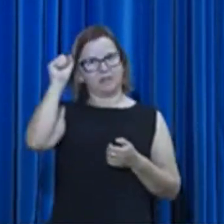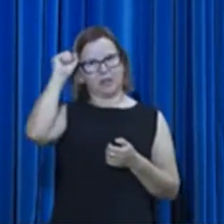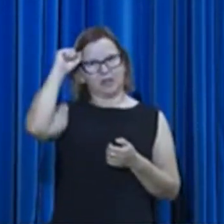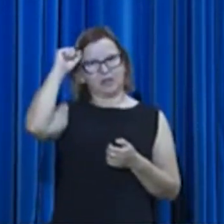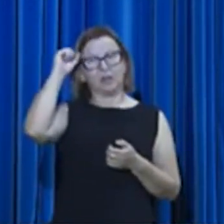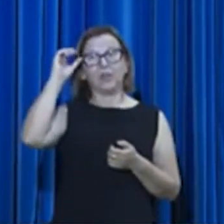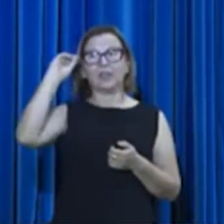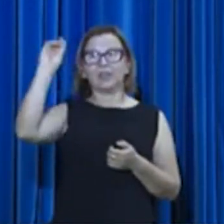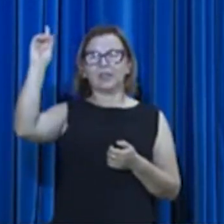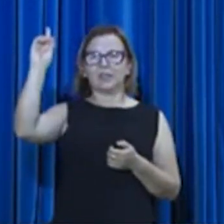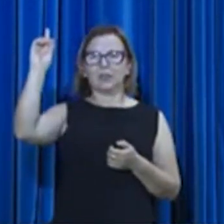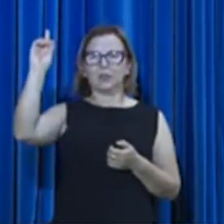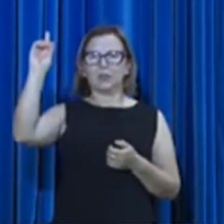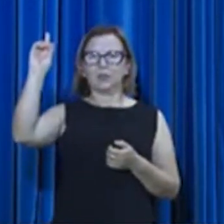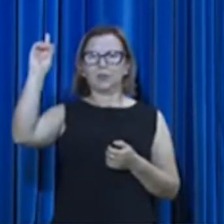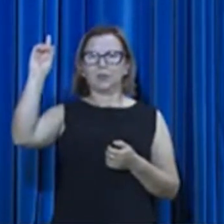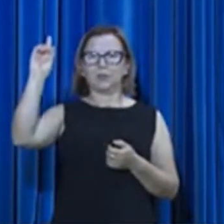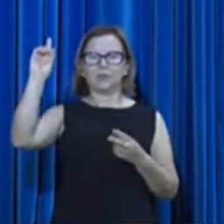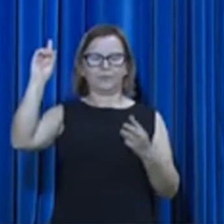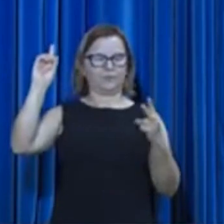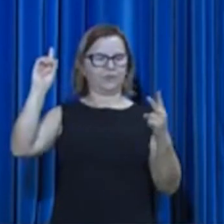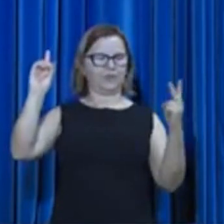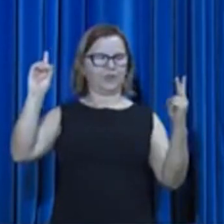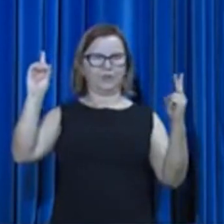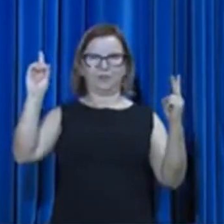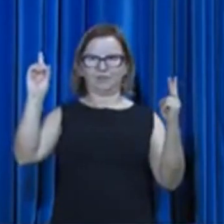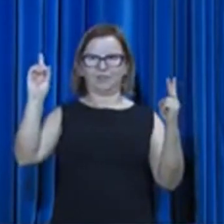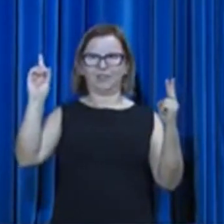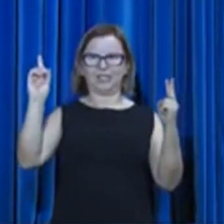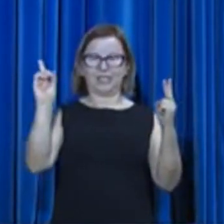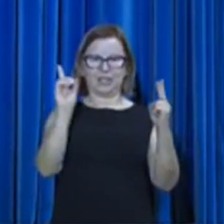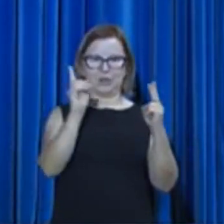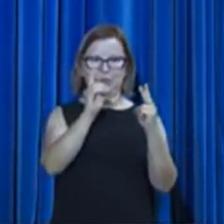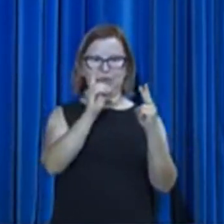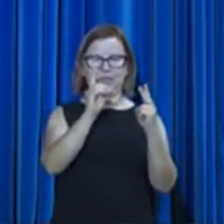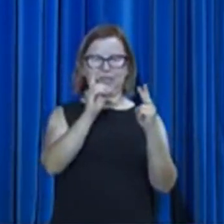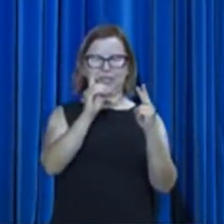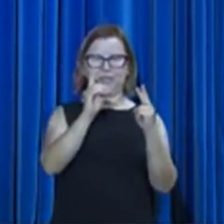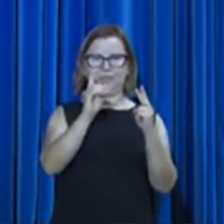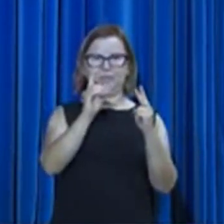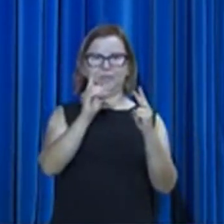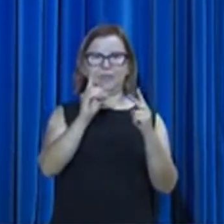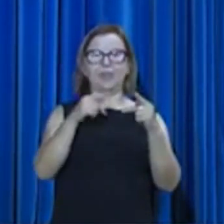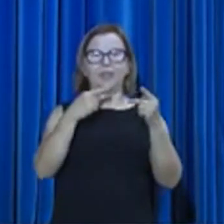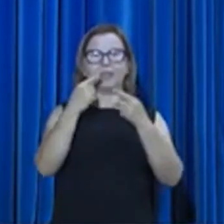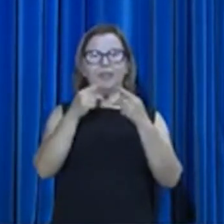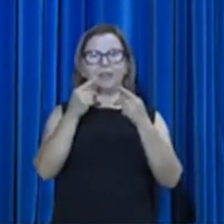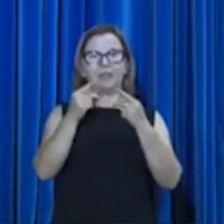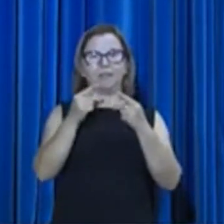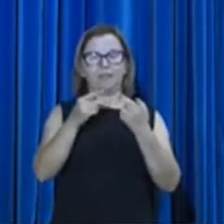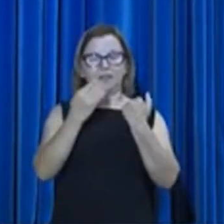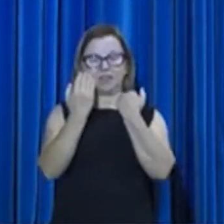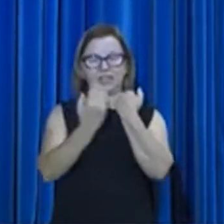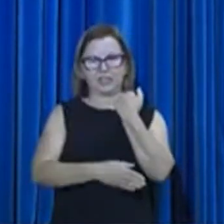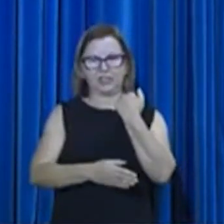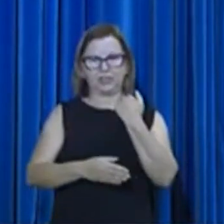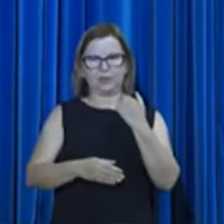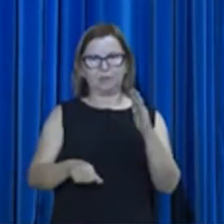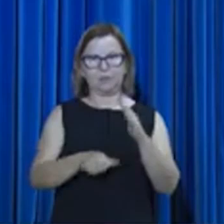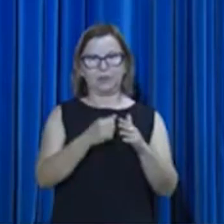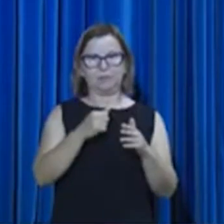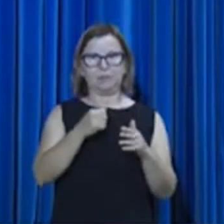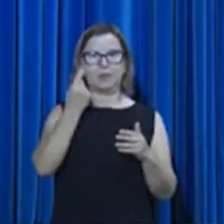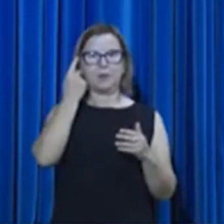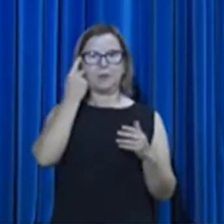os encontra e ele declara o seu juízo, primeiramente sobre a serpente, depois sobre a mulher e